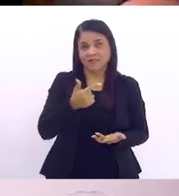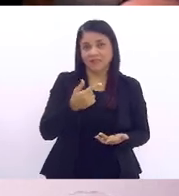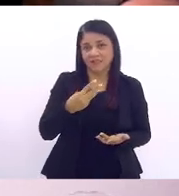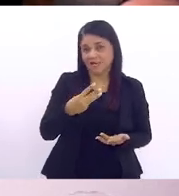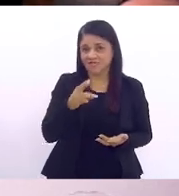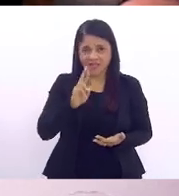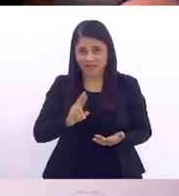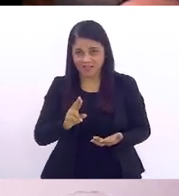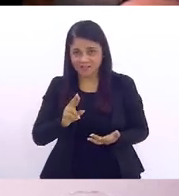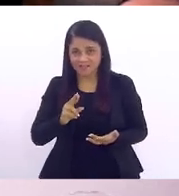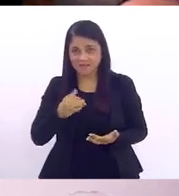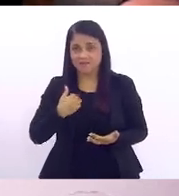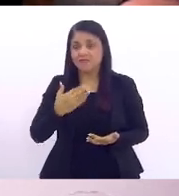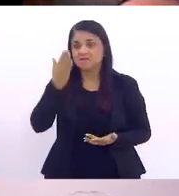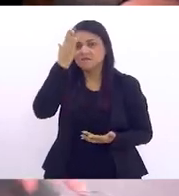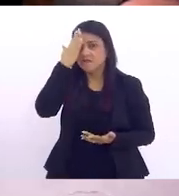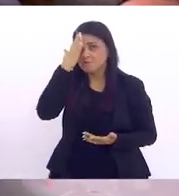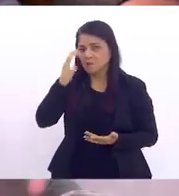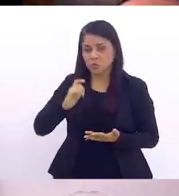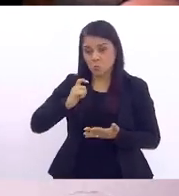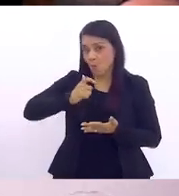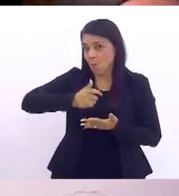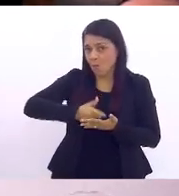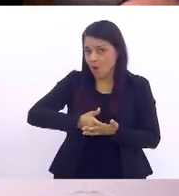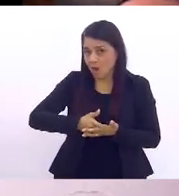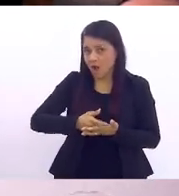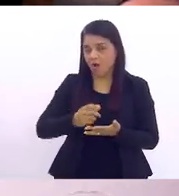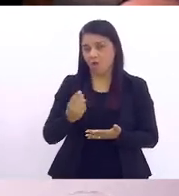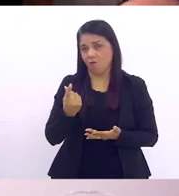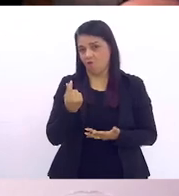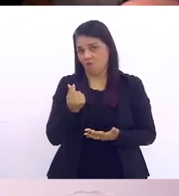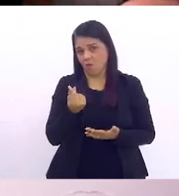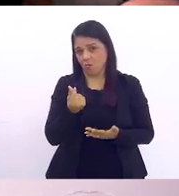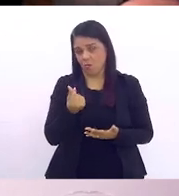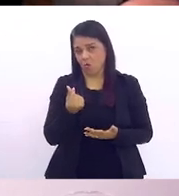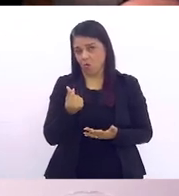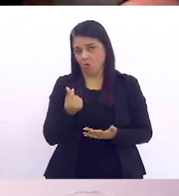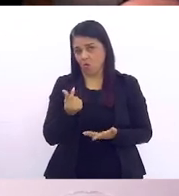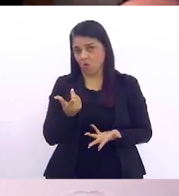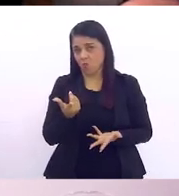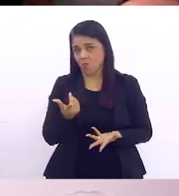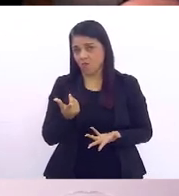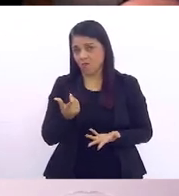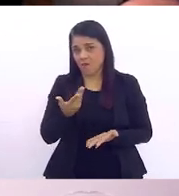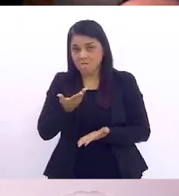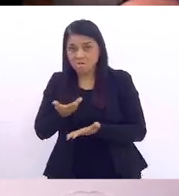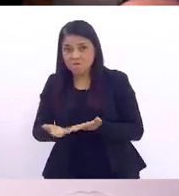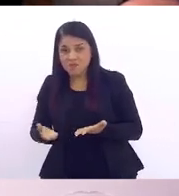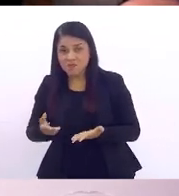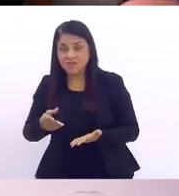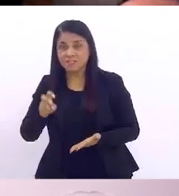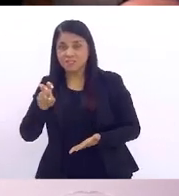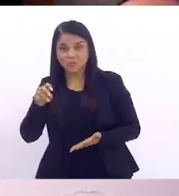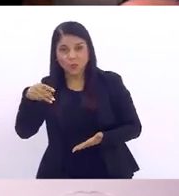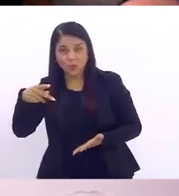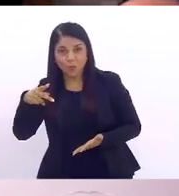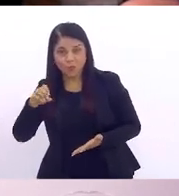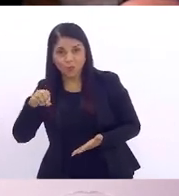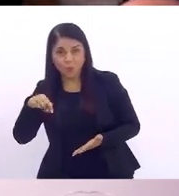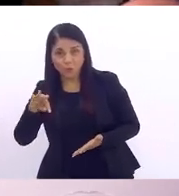não pagando esse valor entre aspas módico vai perder pontos na carteira e pagar